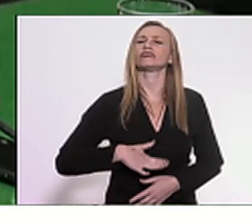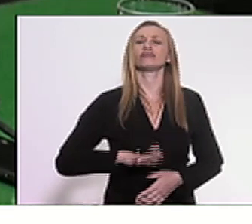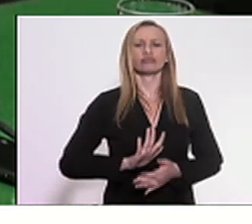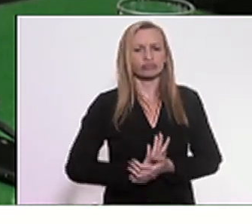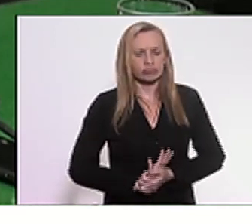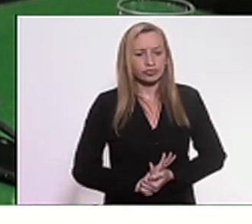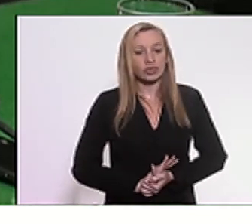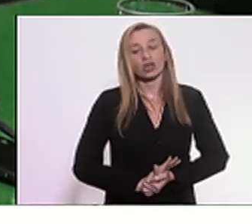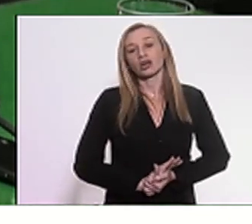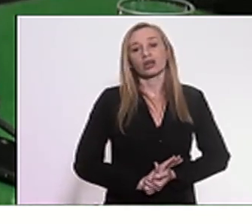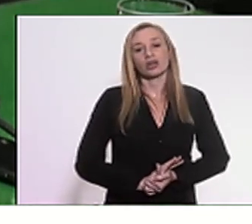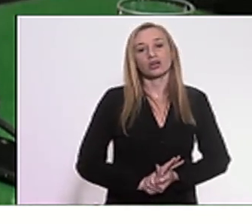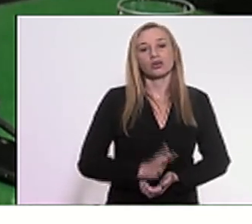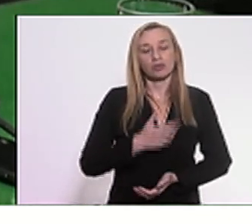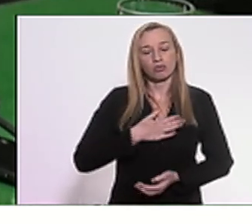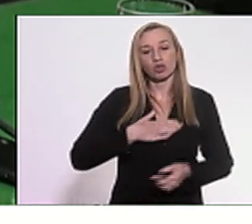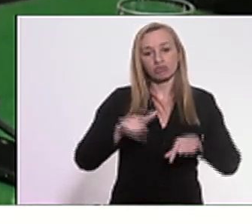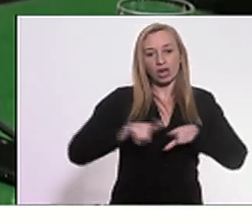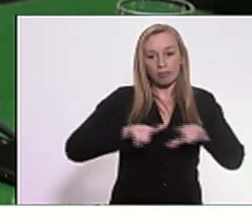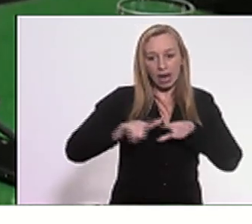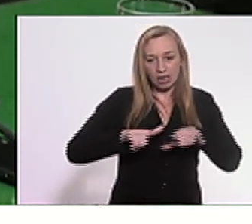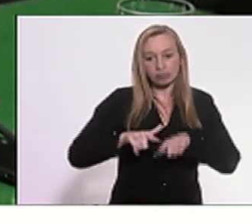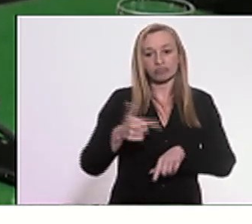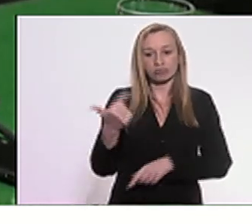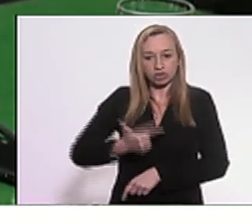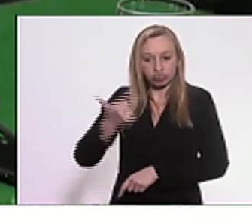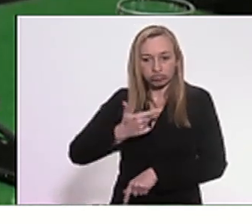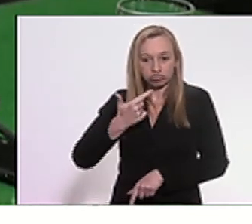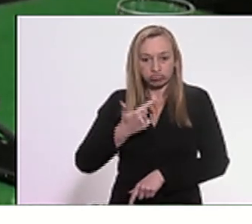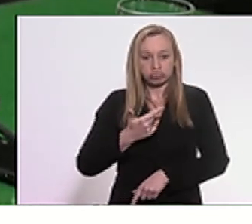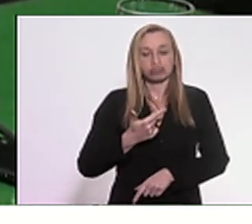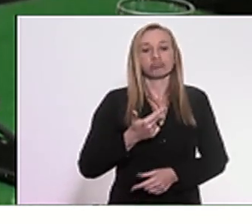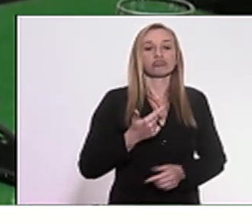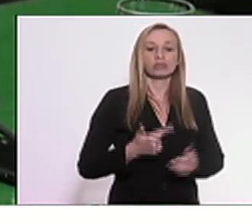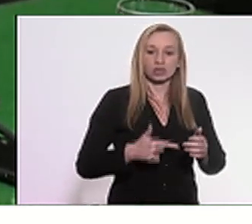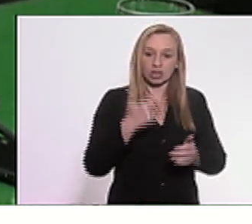De uma coisa aqui do meu mandato, eu estou no meu segundo mandato,